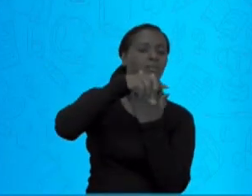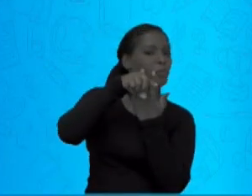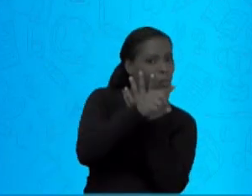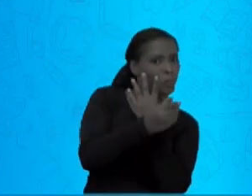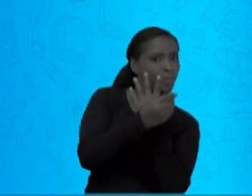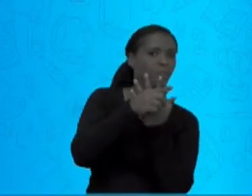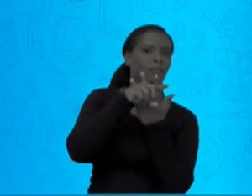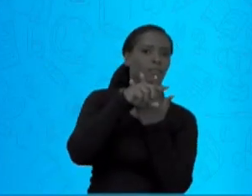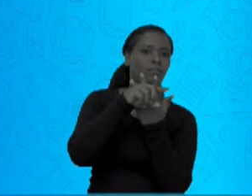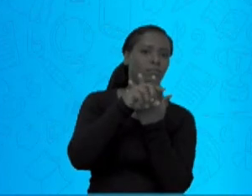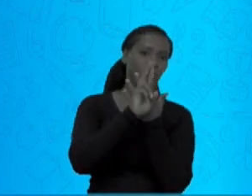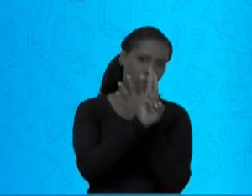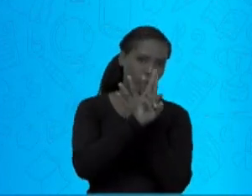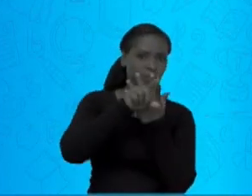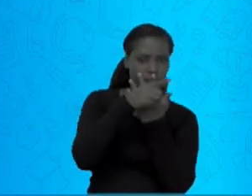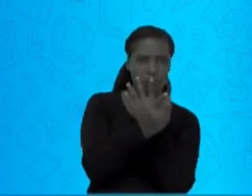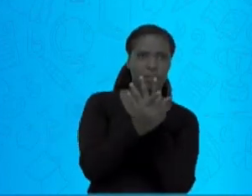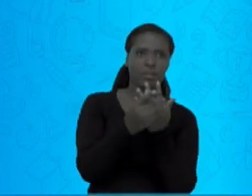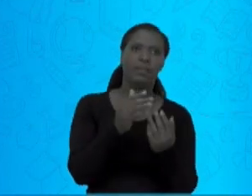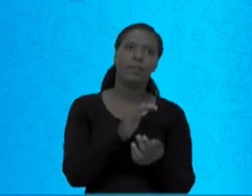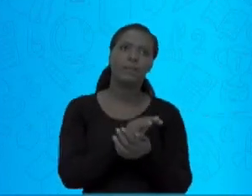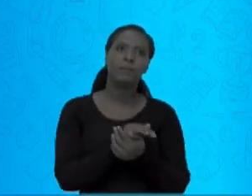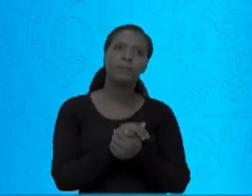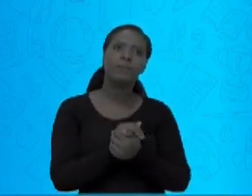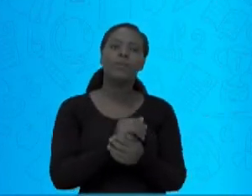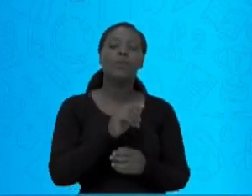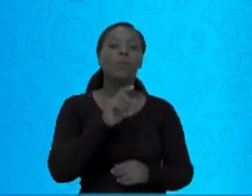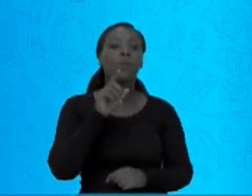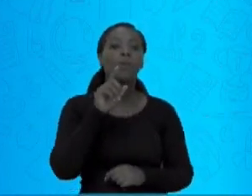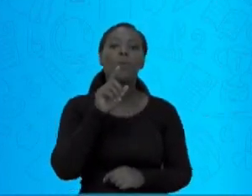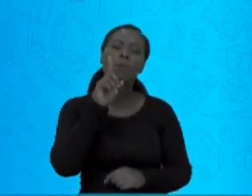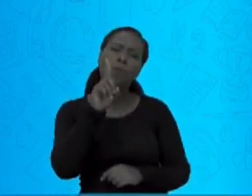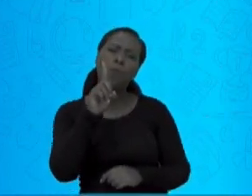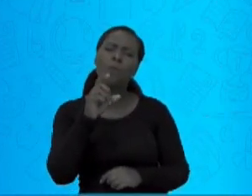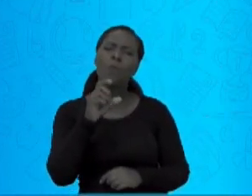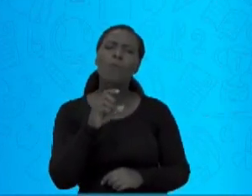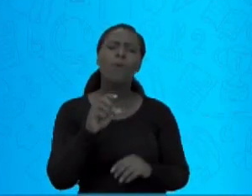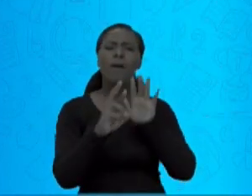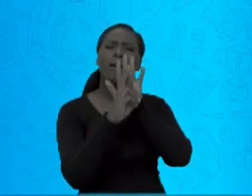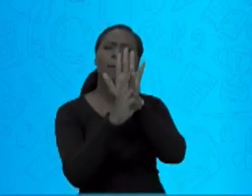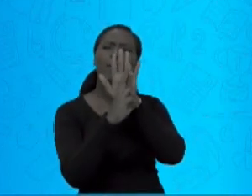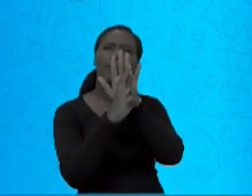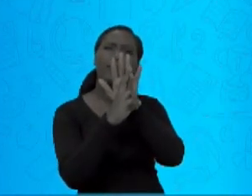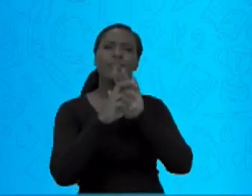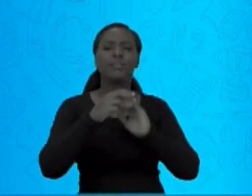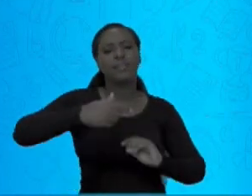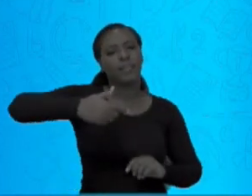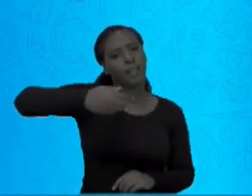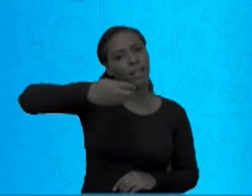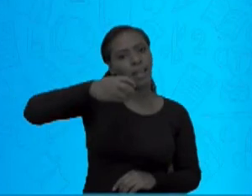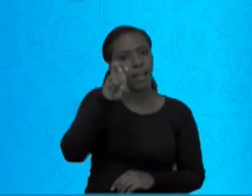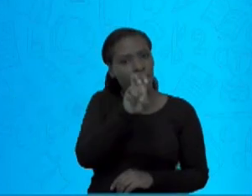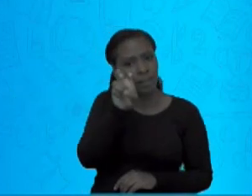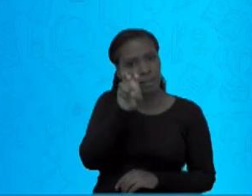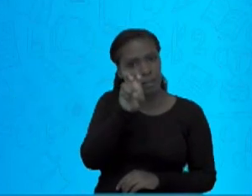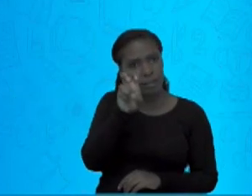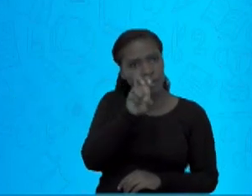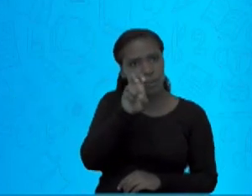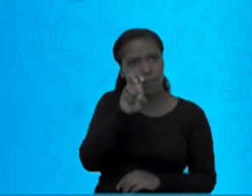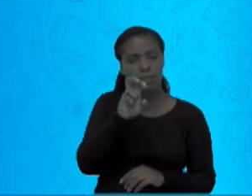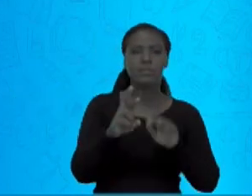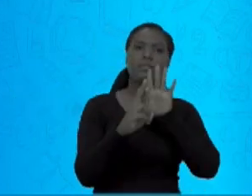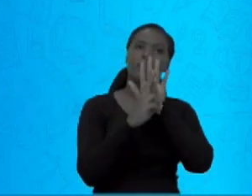ele vai estar representando quinta ordem, 1 dezena de milhar. O 5, sexta